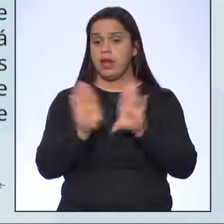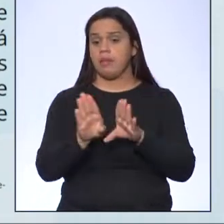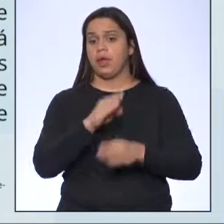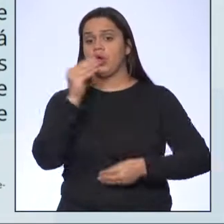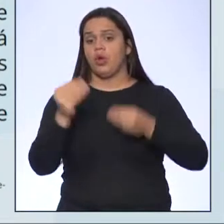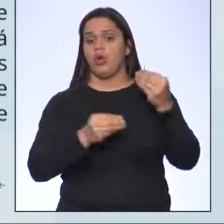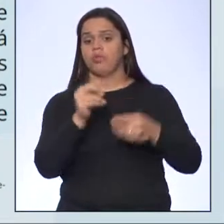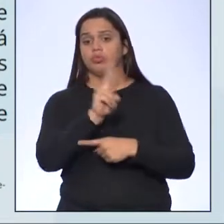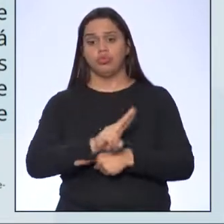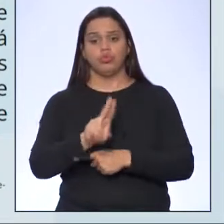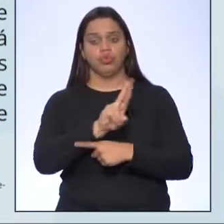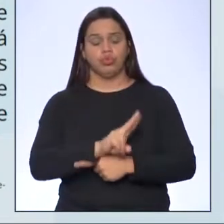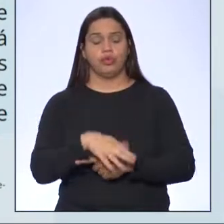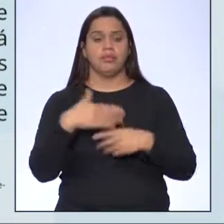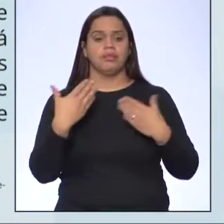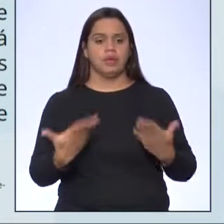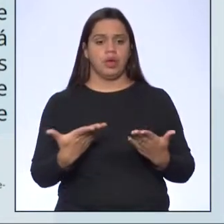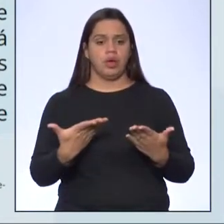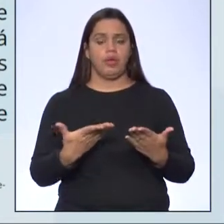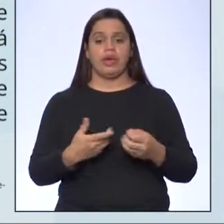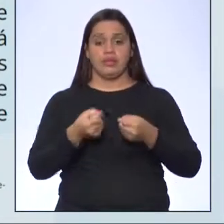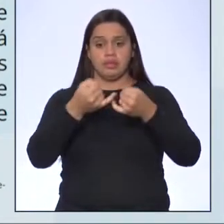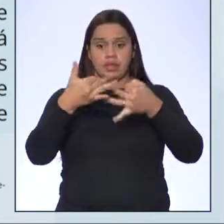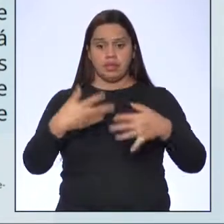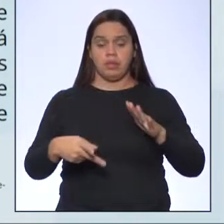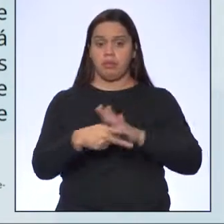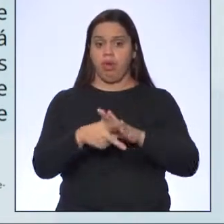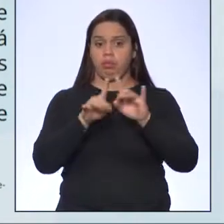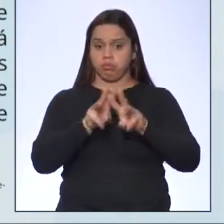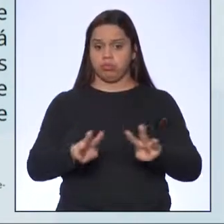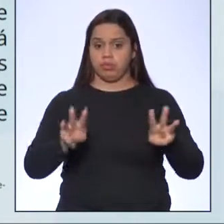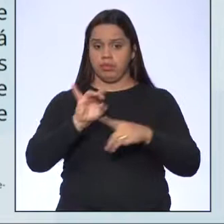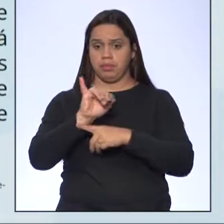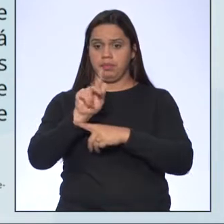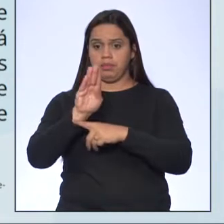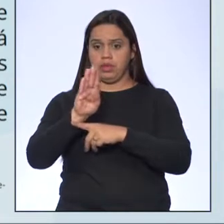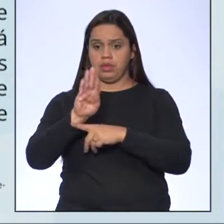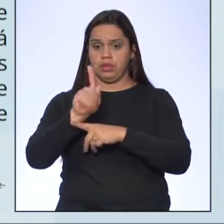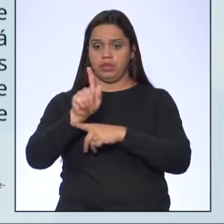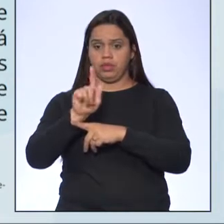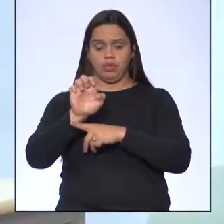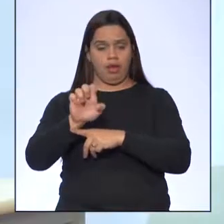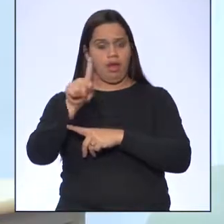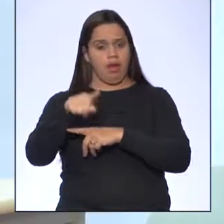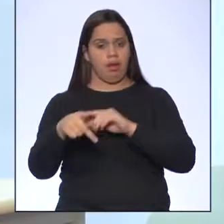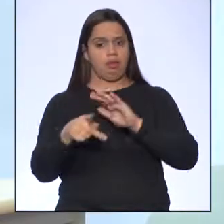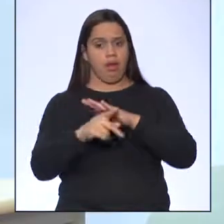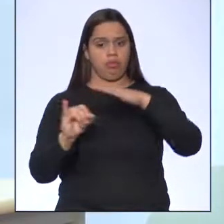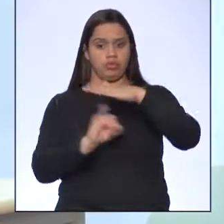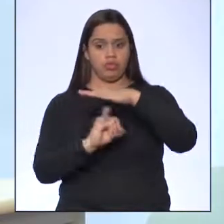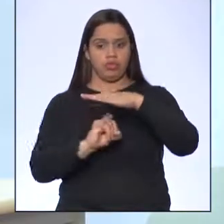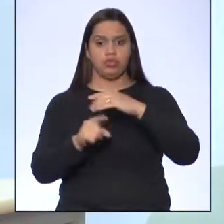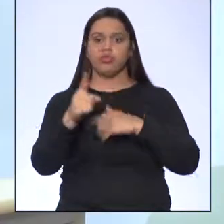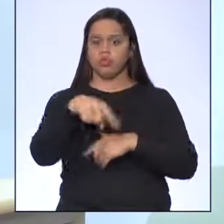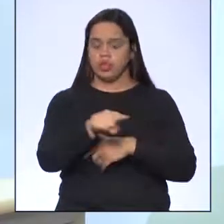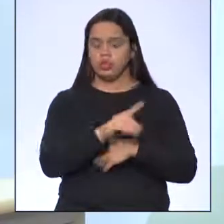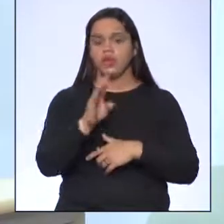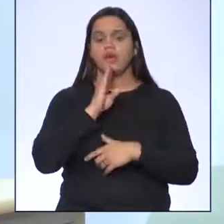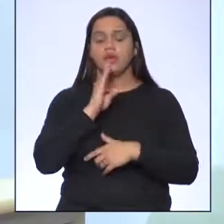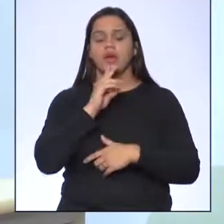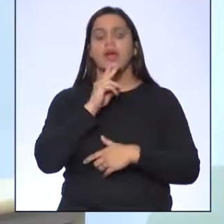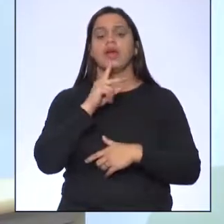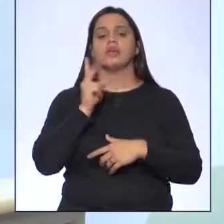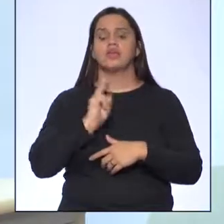Essa definição, né, é do IBGE, um instituto que muitos de vocês já conhecem, né, buscam